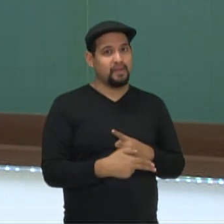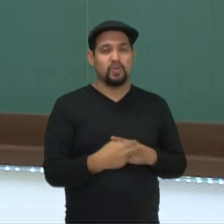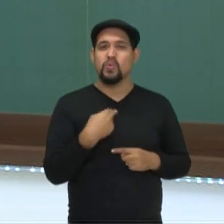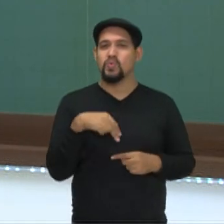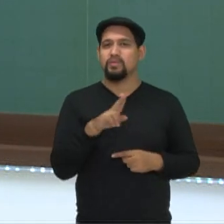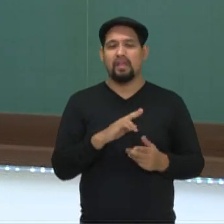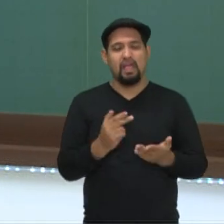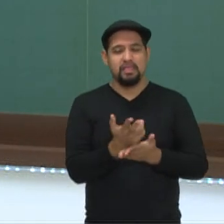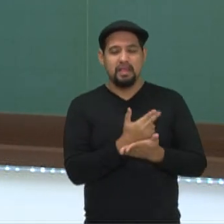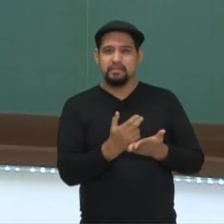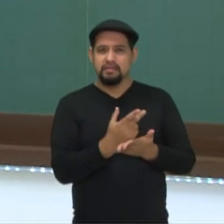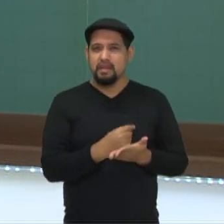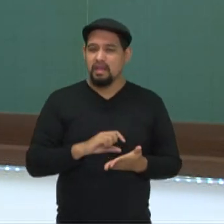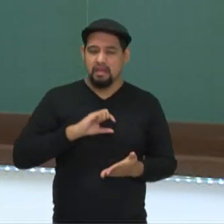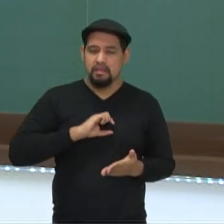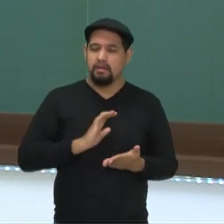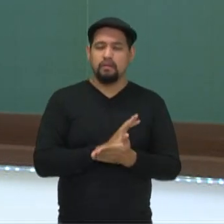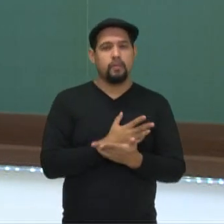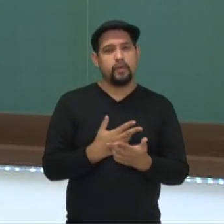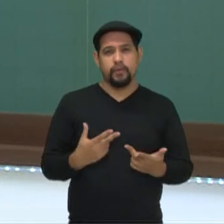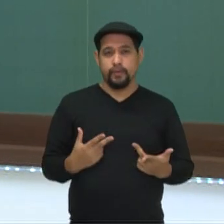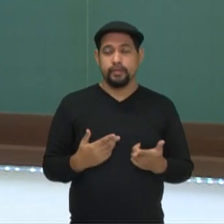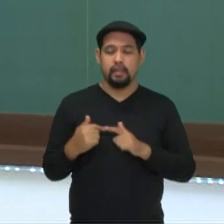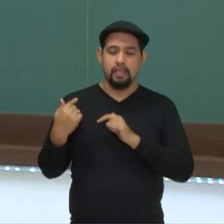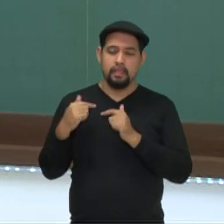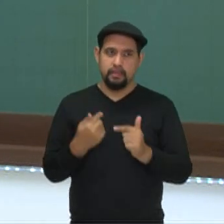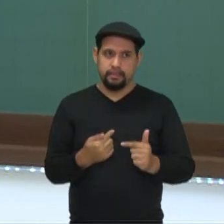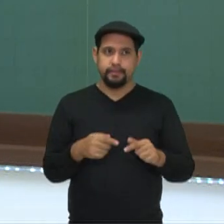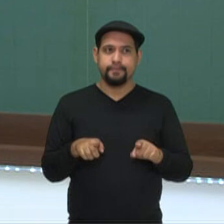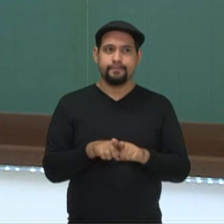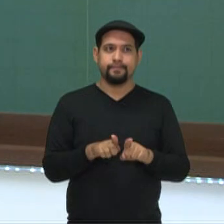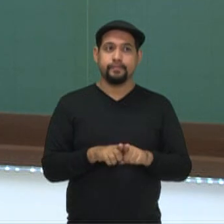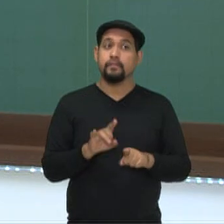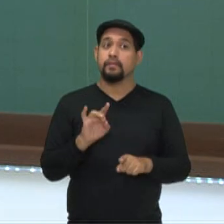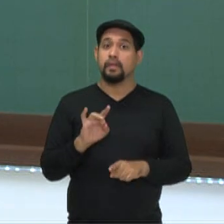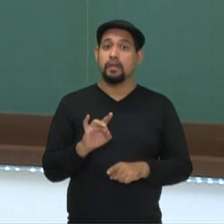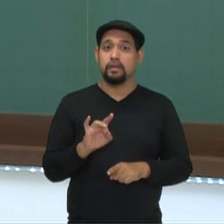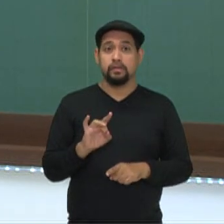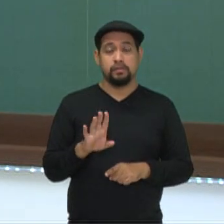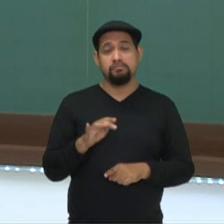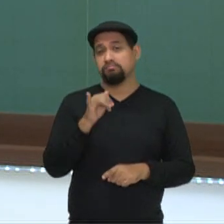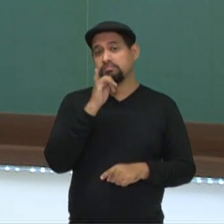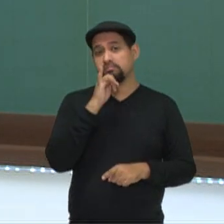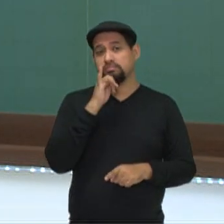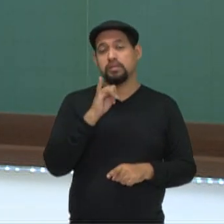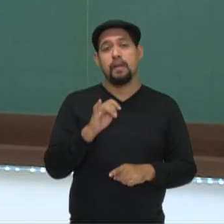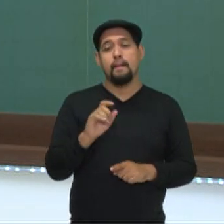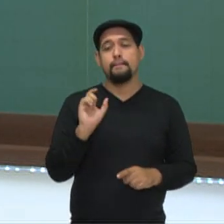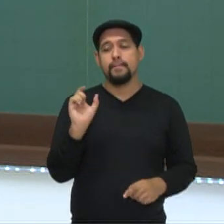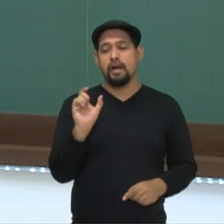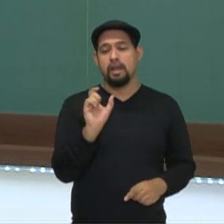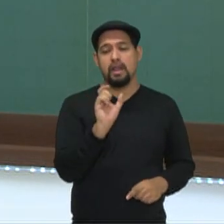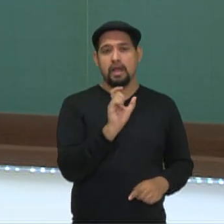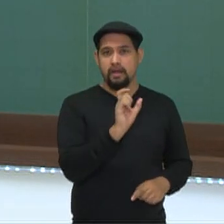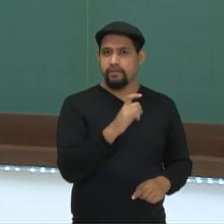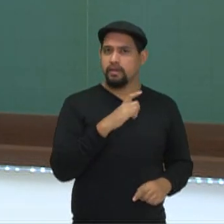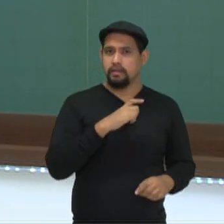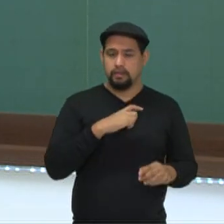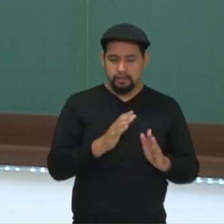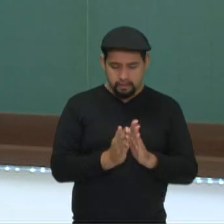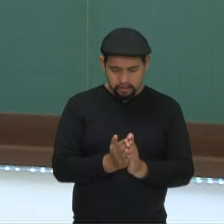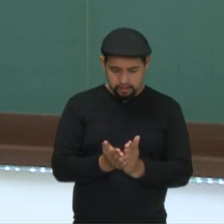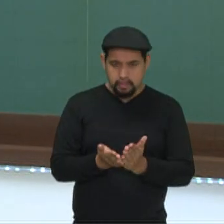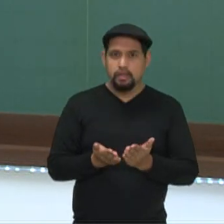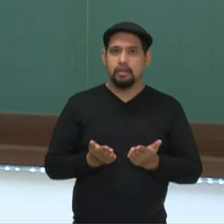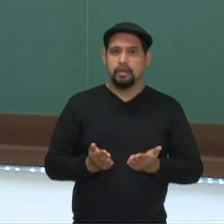iconografia ou que eles, dentro da tradição deles, a não ser que seja hilal, que eles chamam que são palavras do Corão, os